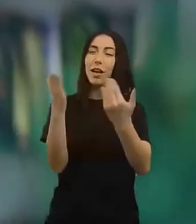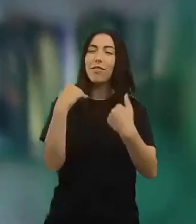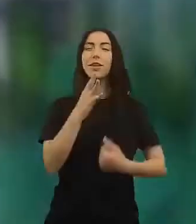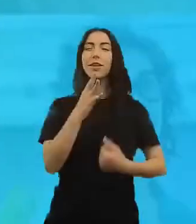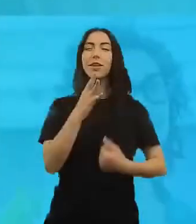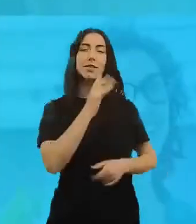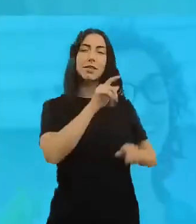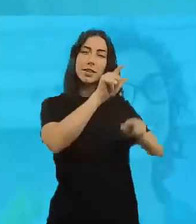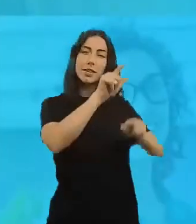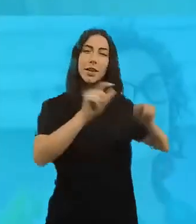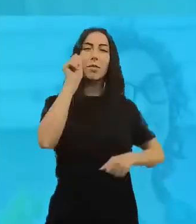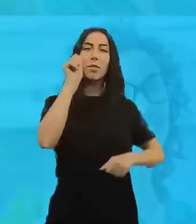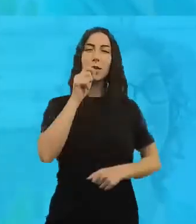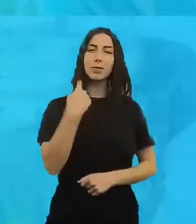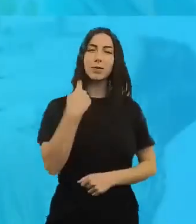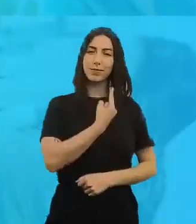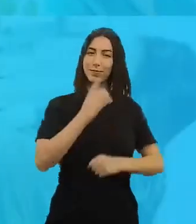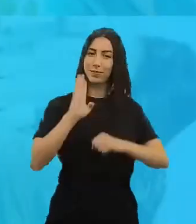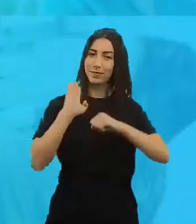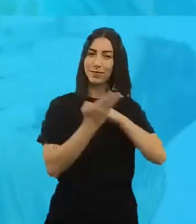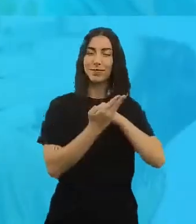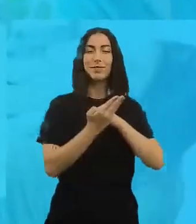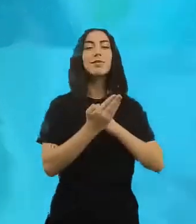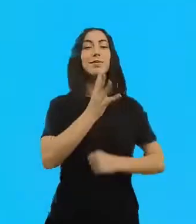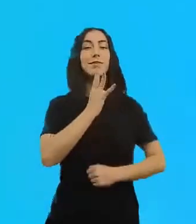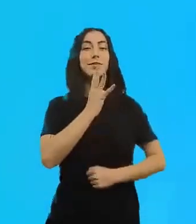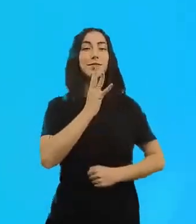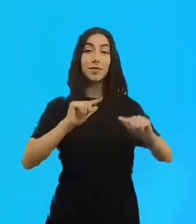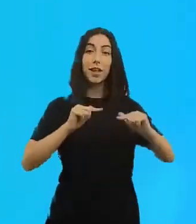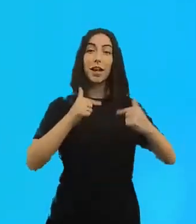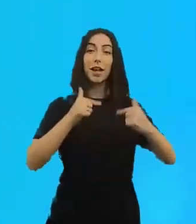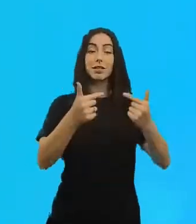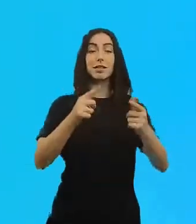mulheresdonossobairro.com.br. Conheça as ações e participe. Unidas somos mais.